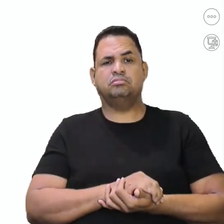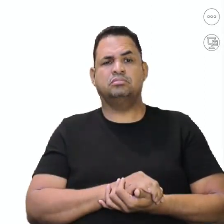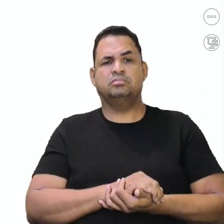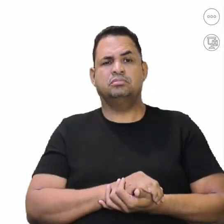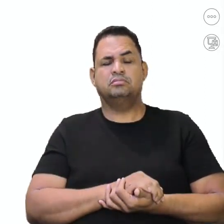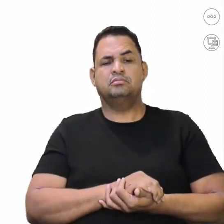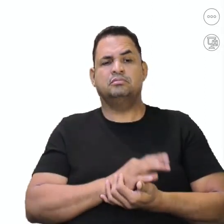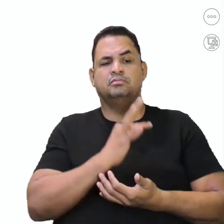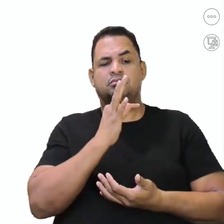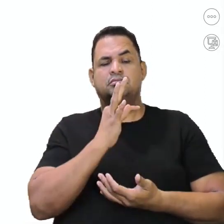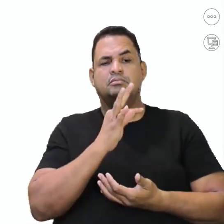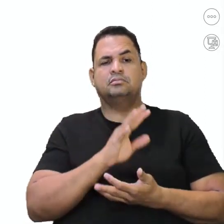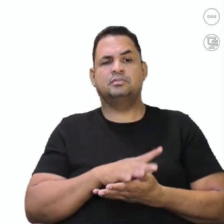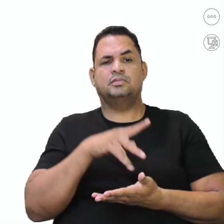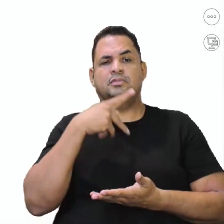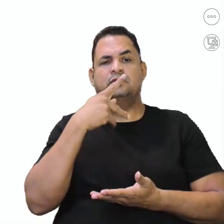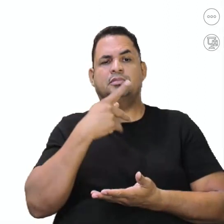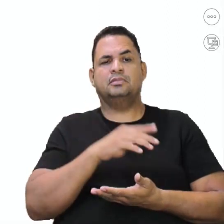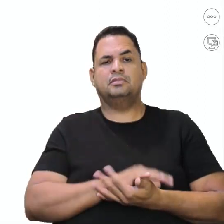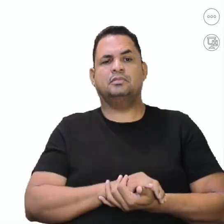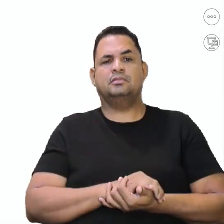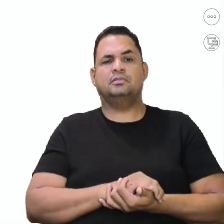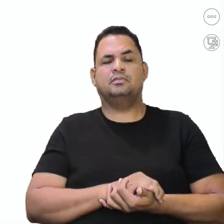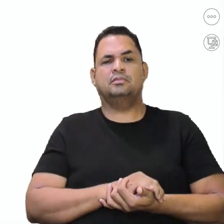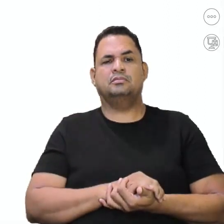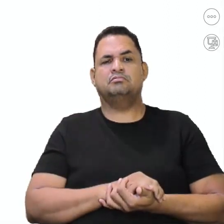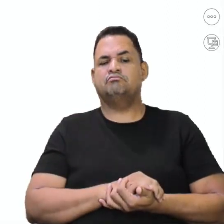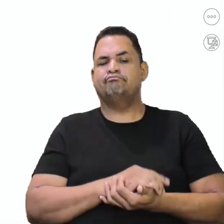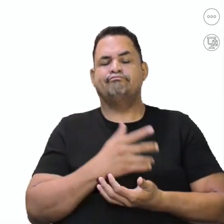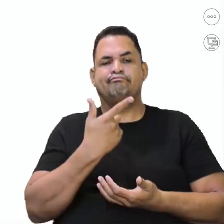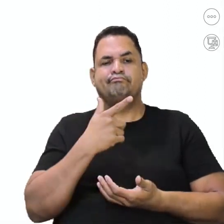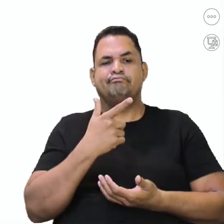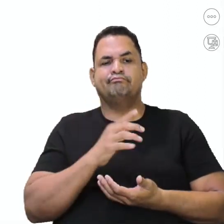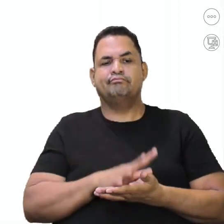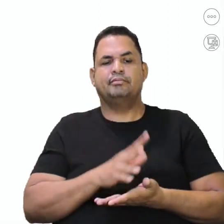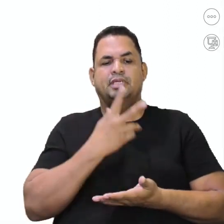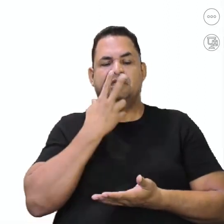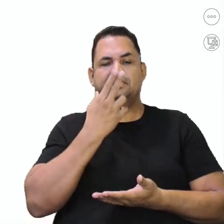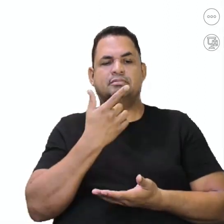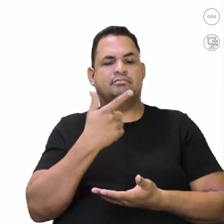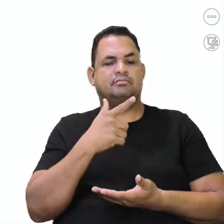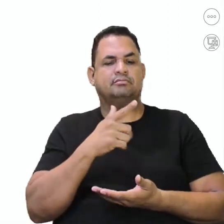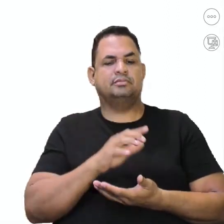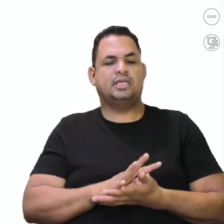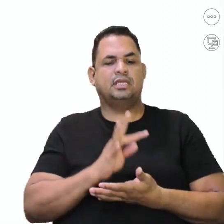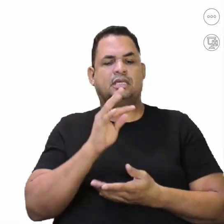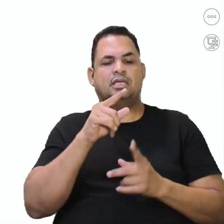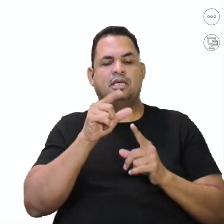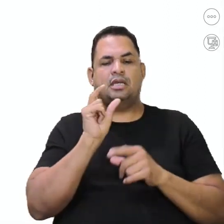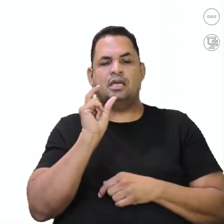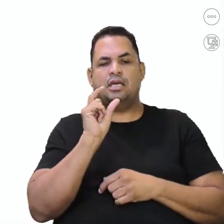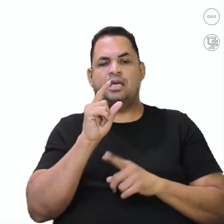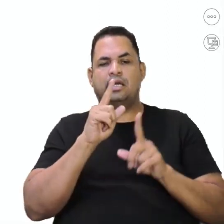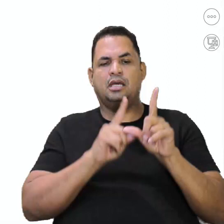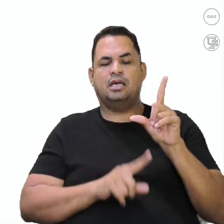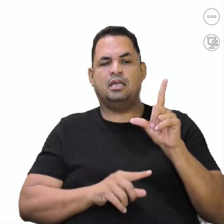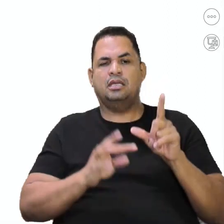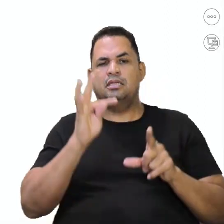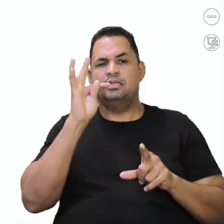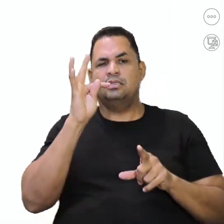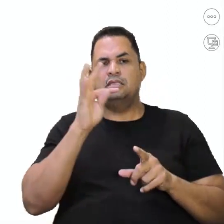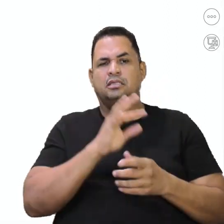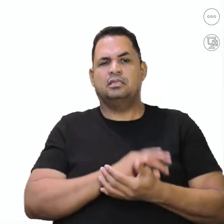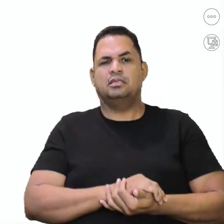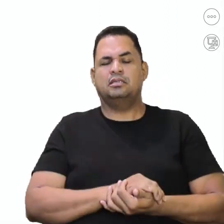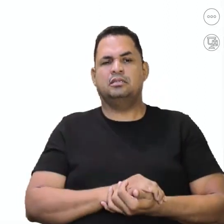T aqui e só falar interview, como se não existisse esse T. Essa questão só existe no inglês